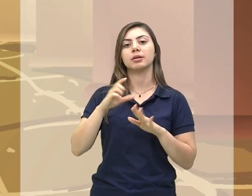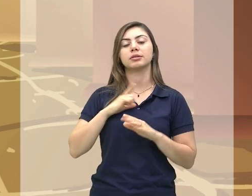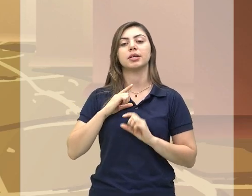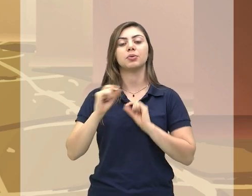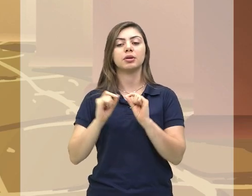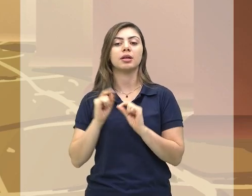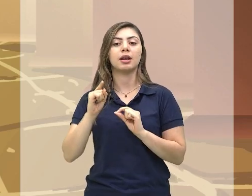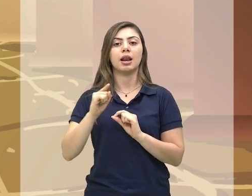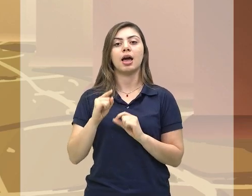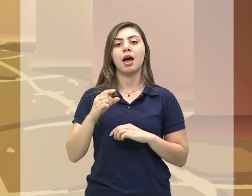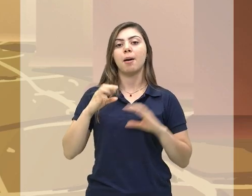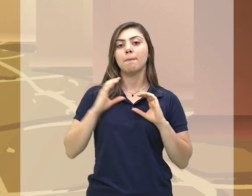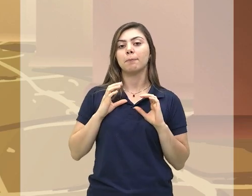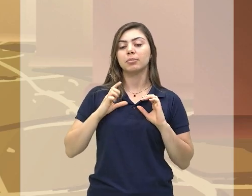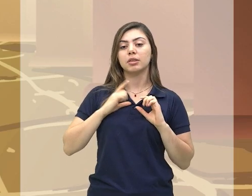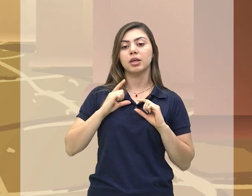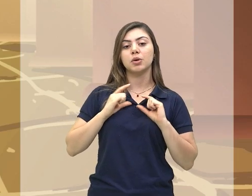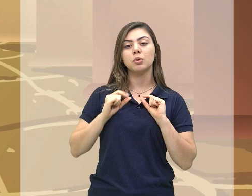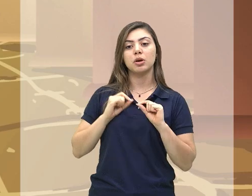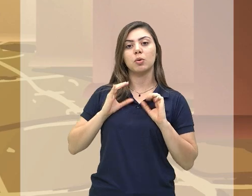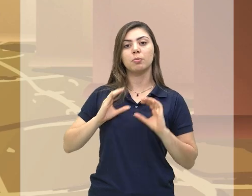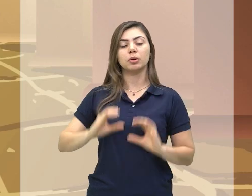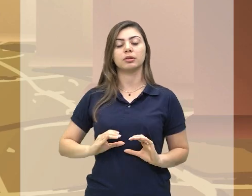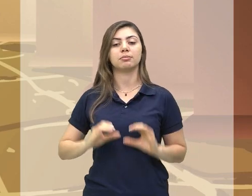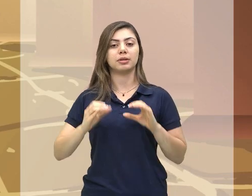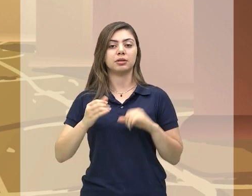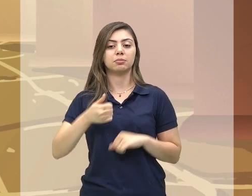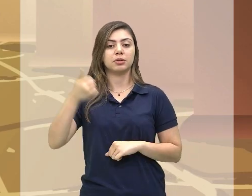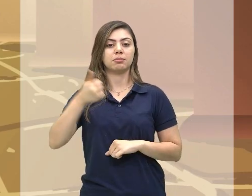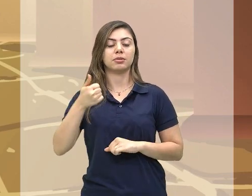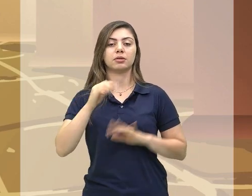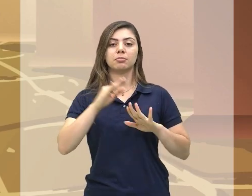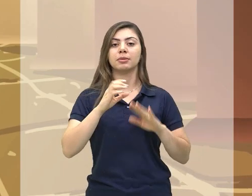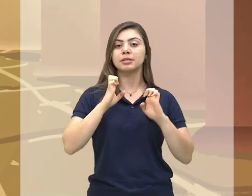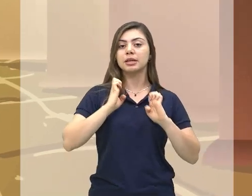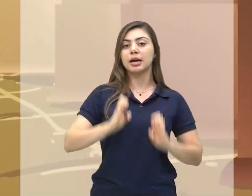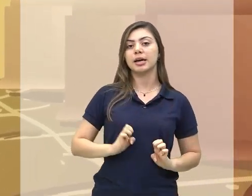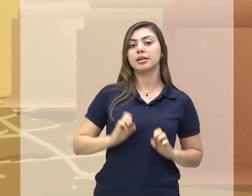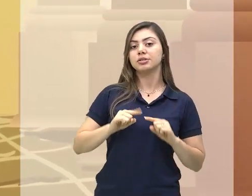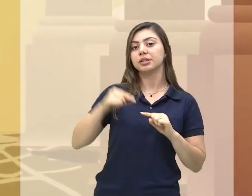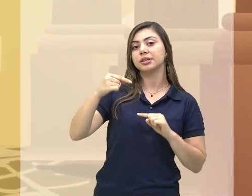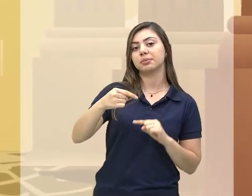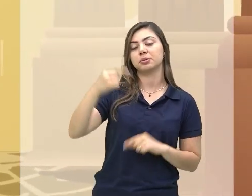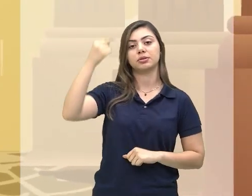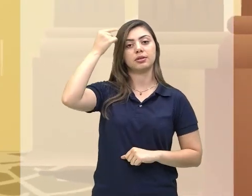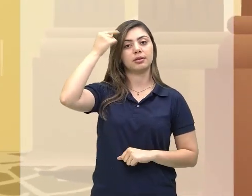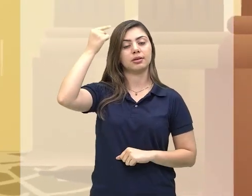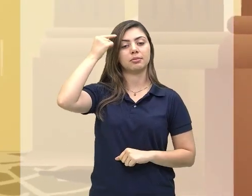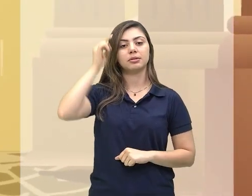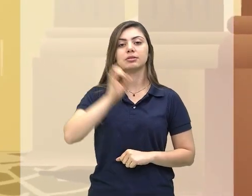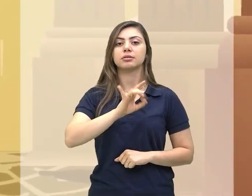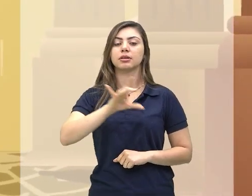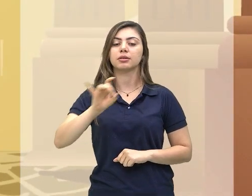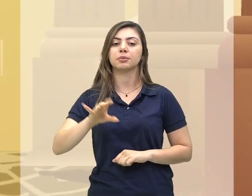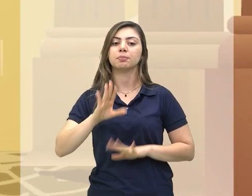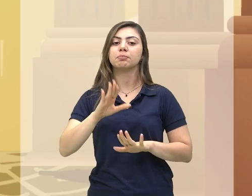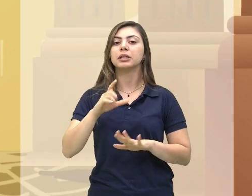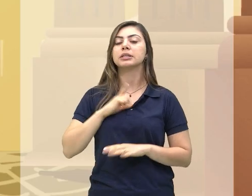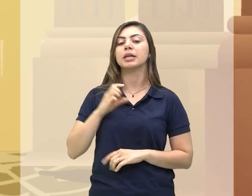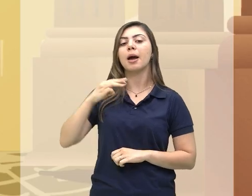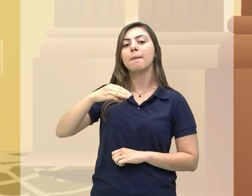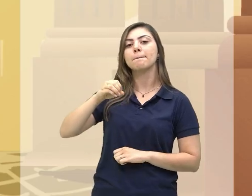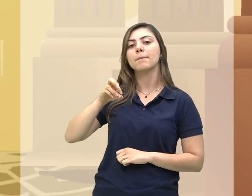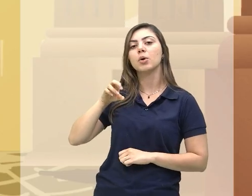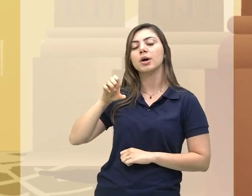na prática. Ética é o depois, na cabeça. A moral te dá o